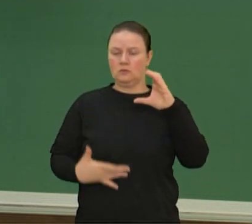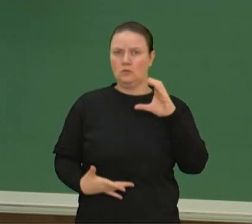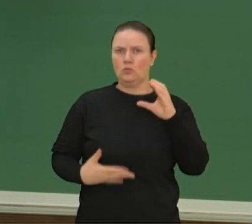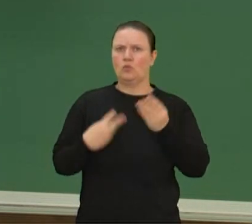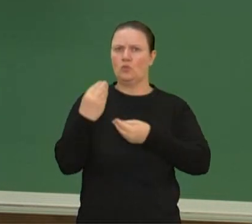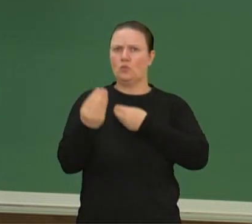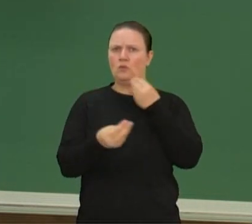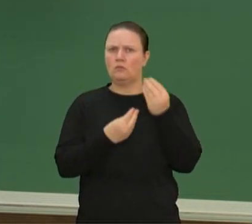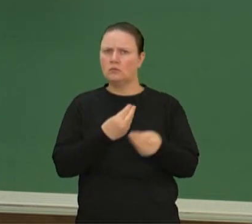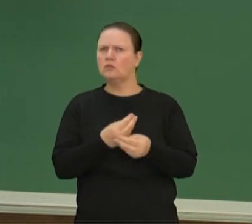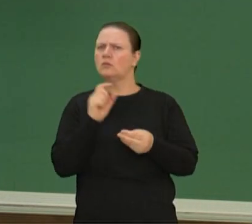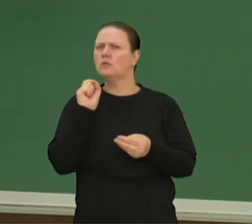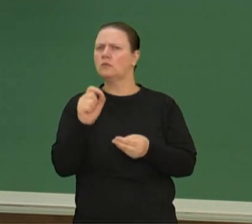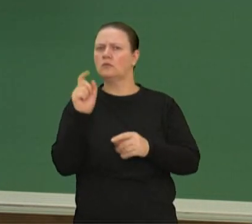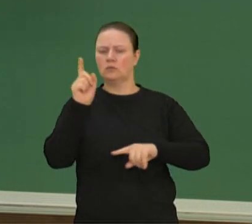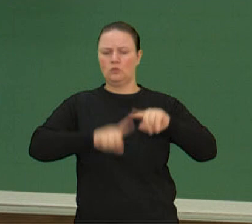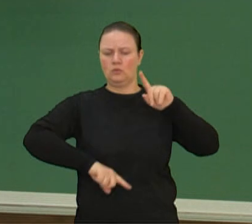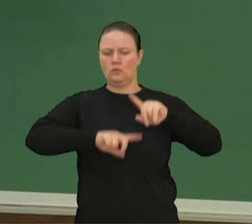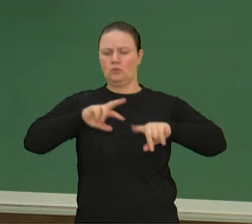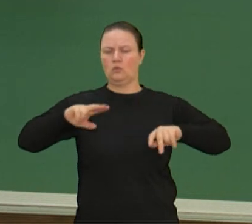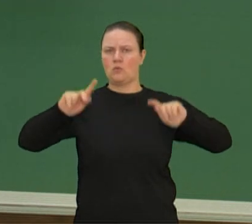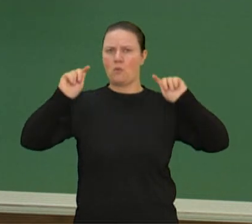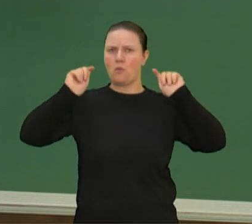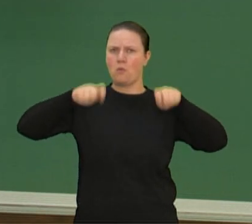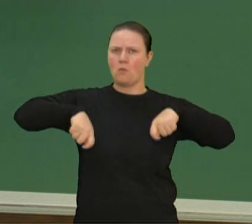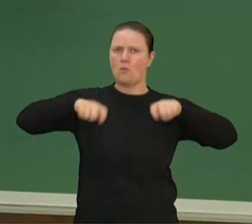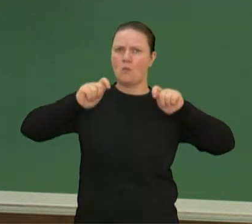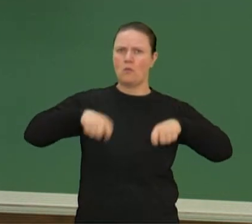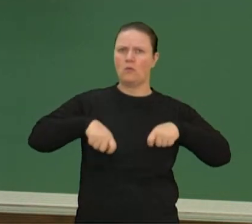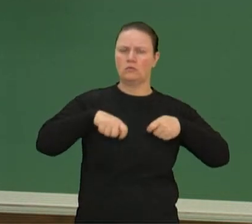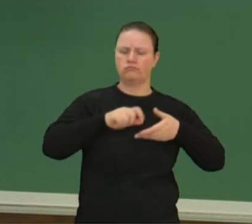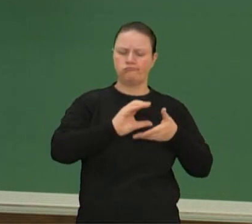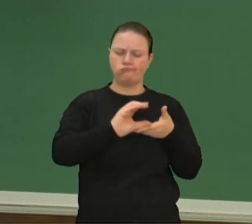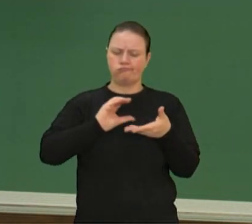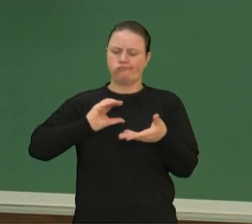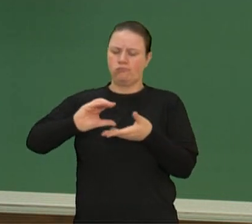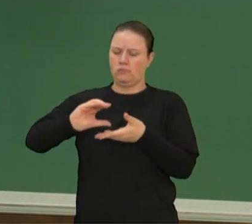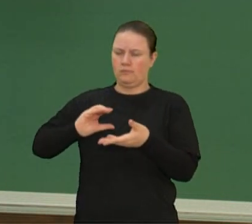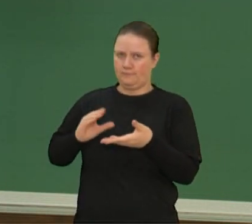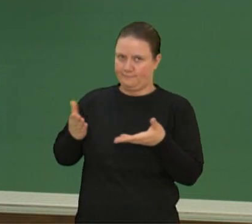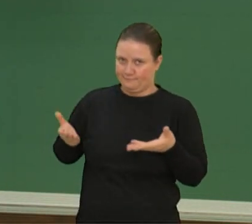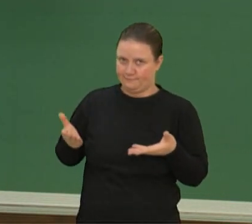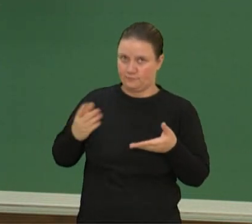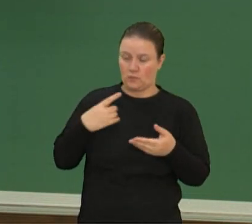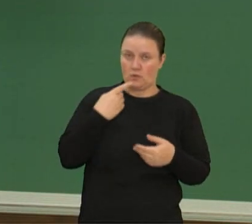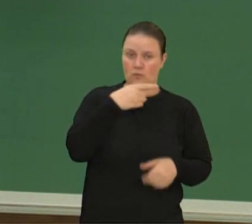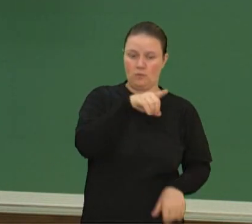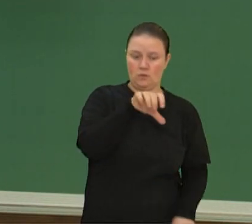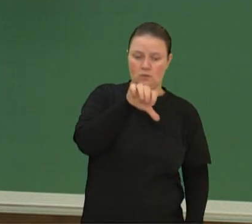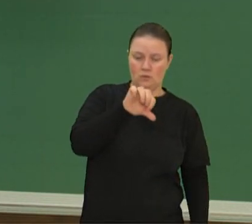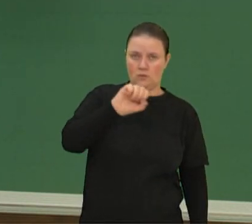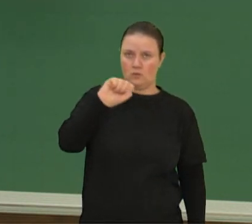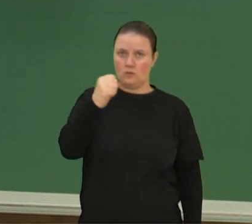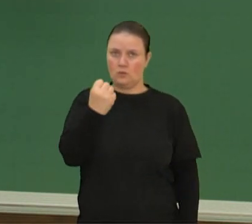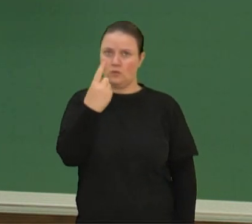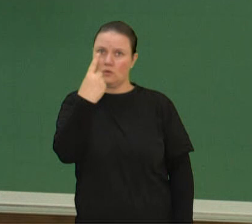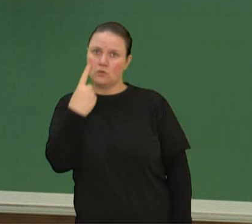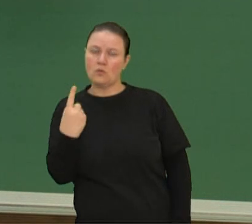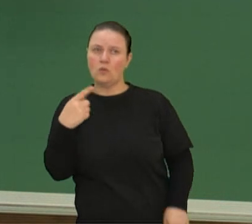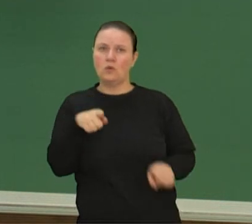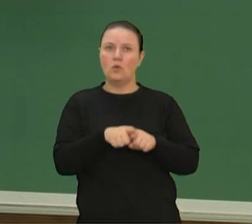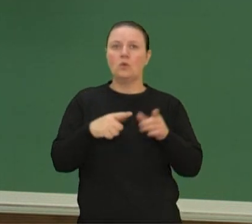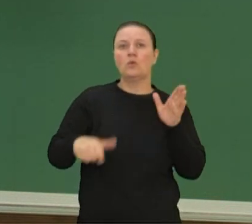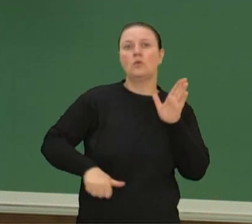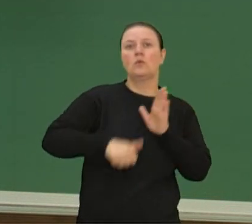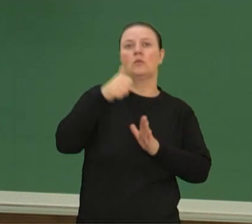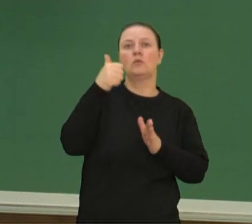como um elemento, uma possibilidade de você acumular capital. Em 1981, a publicação do primeiro livro